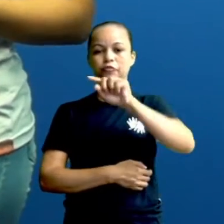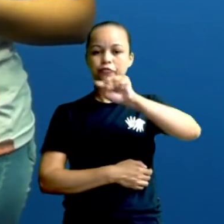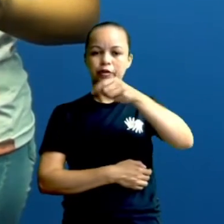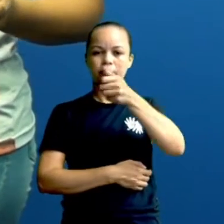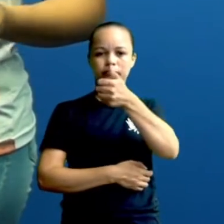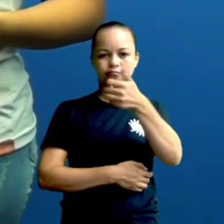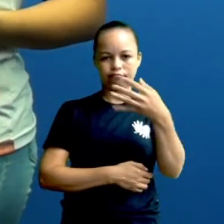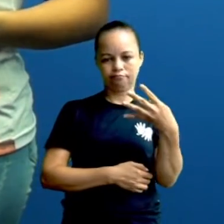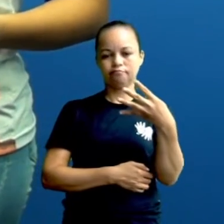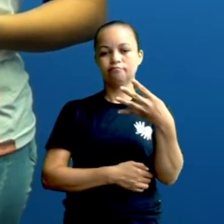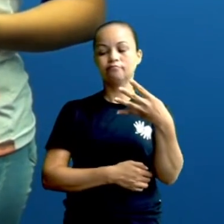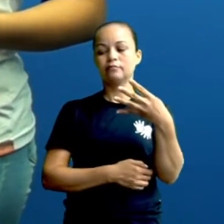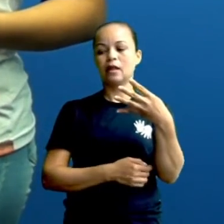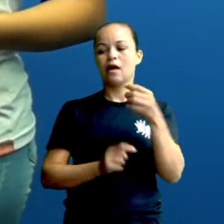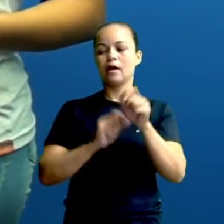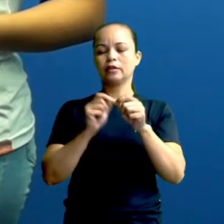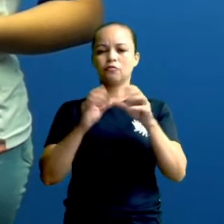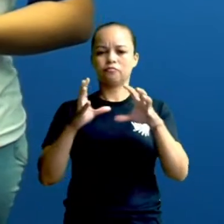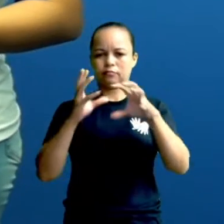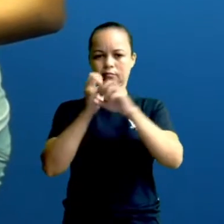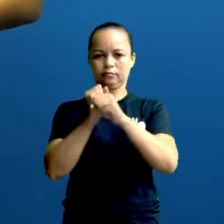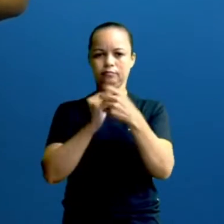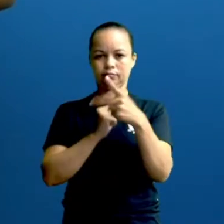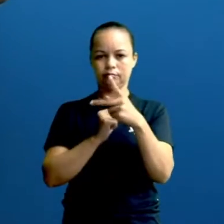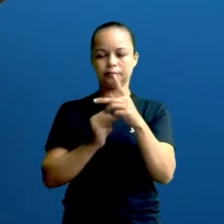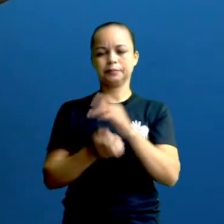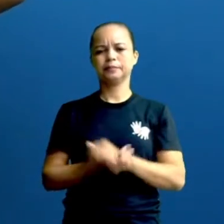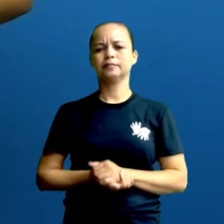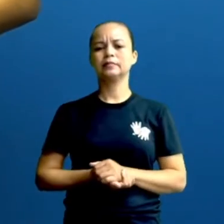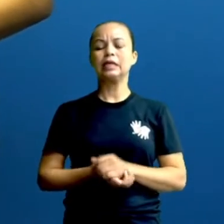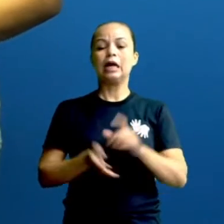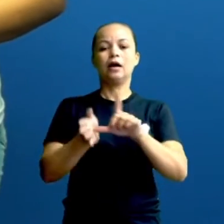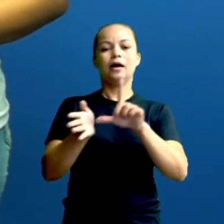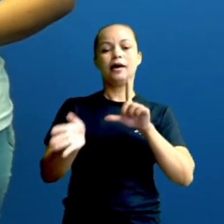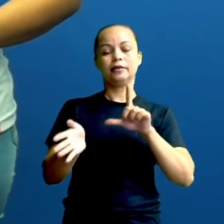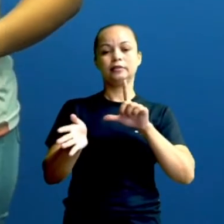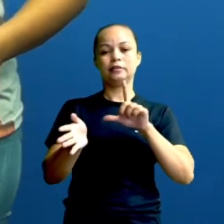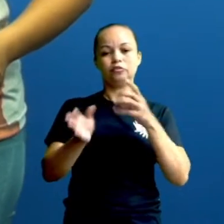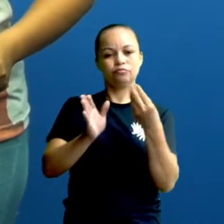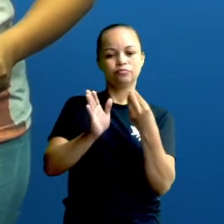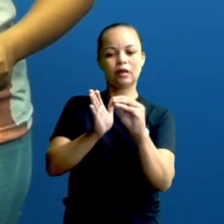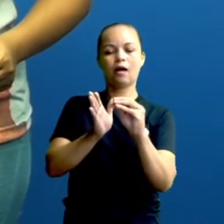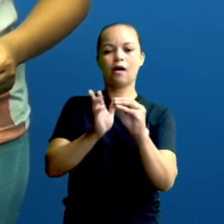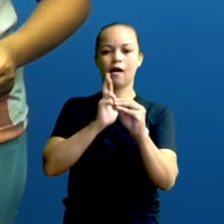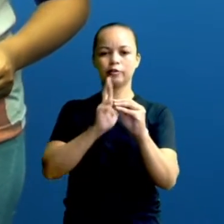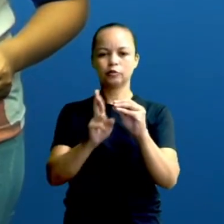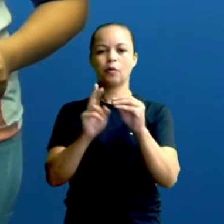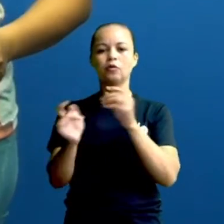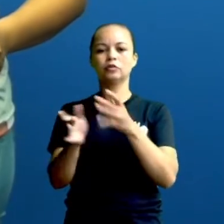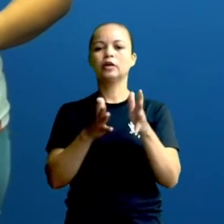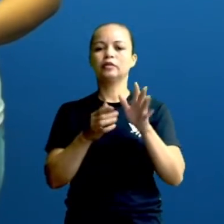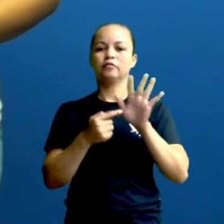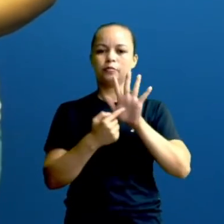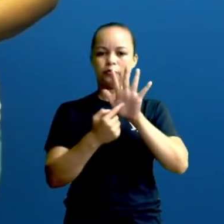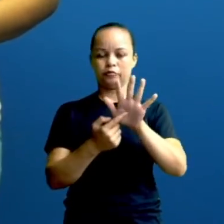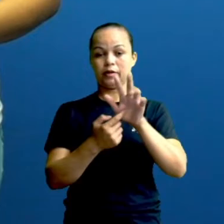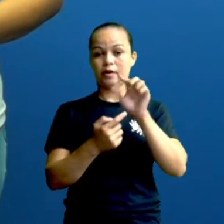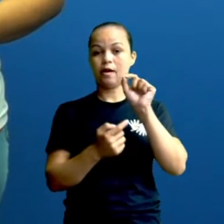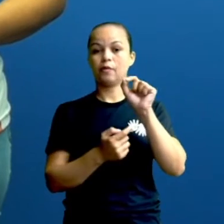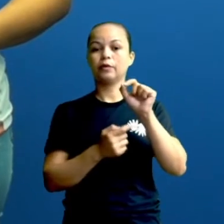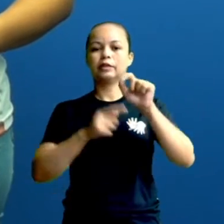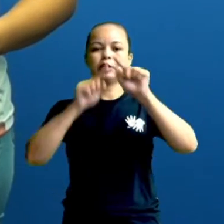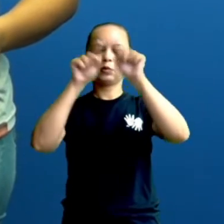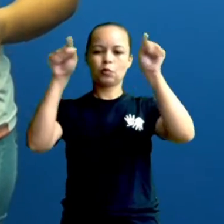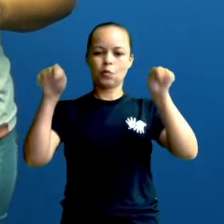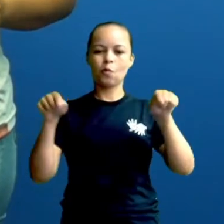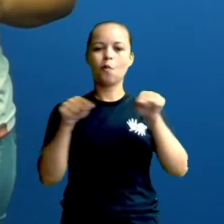vamos calcular essa medida? Antes de colocar a resposta aqui, a gente vai fazer ela lá no quadro, tá certo?